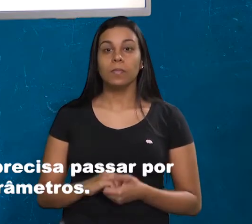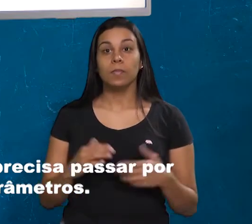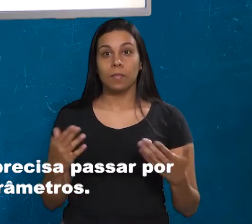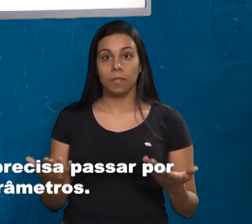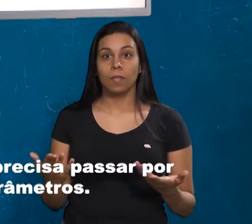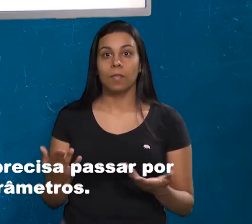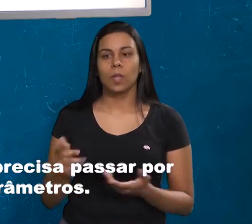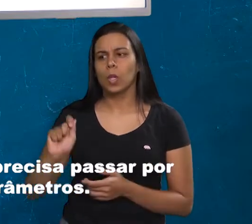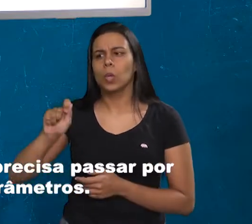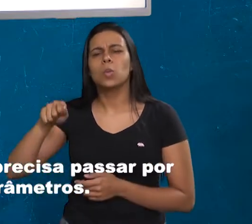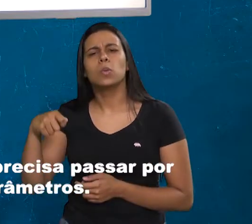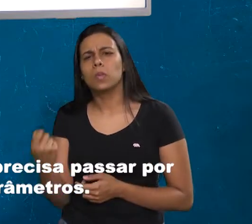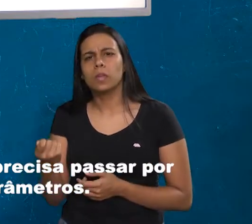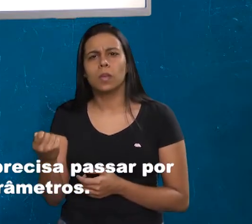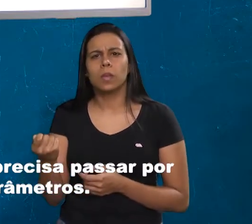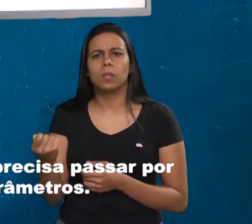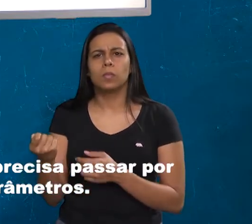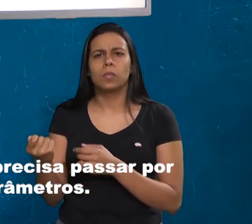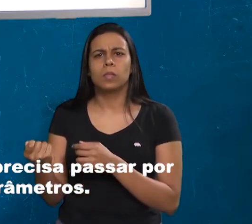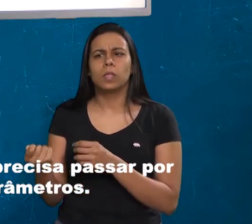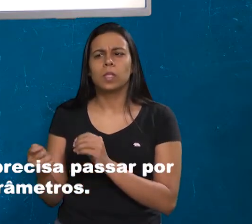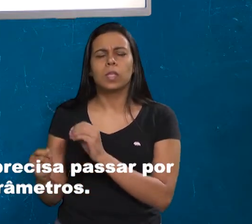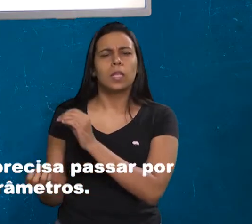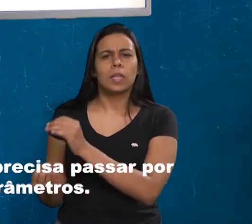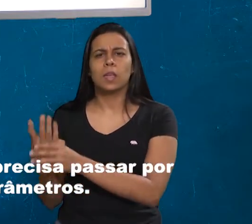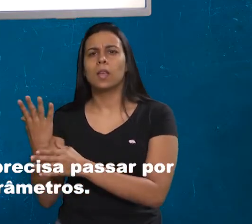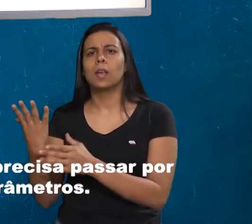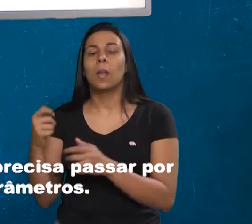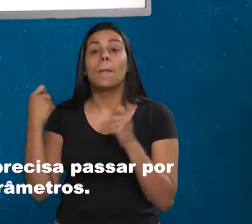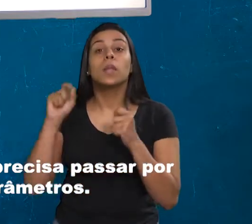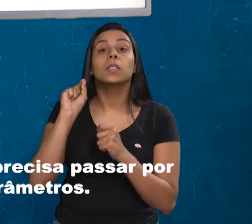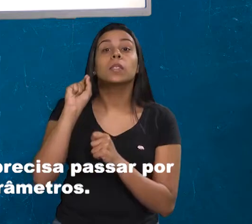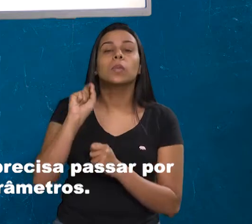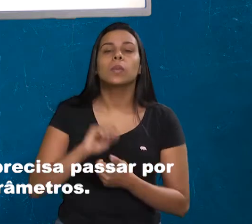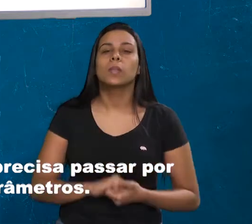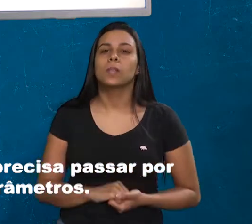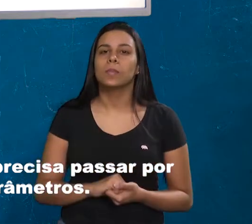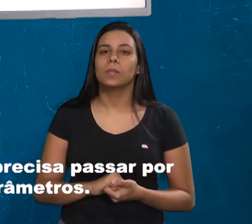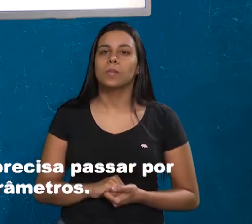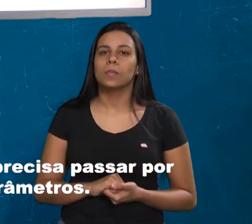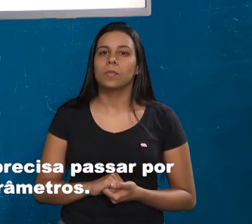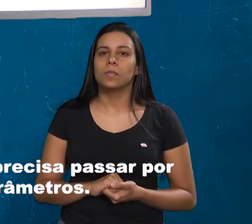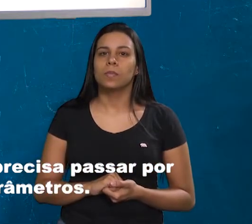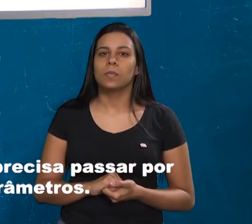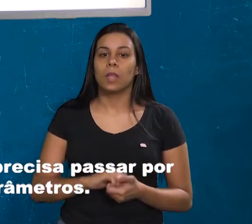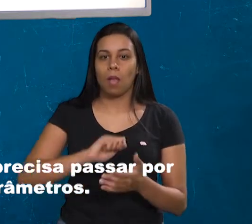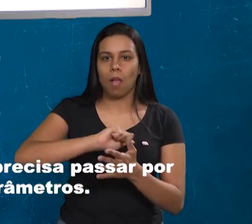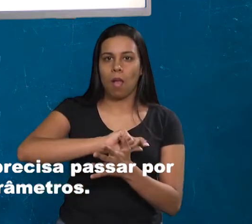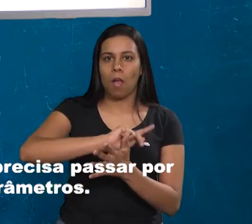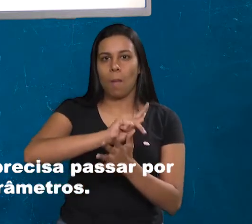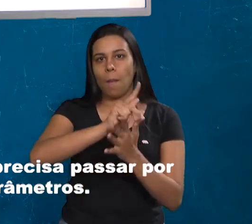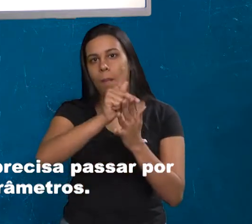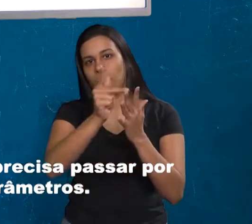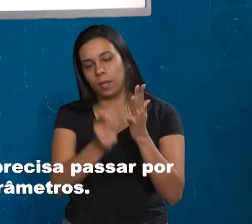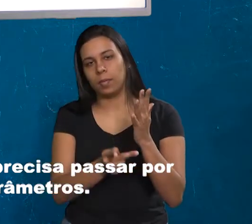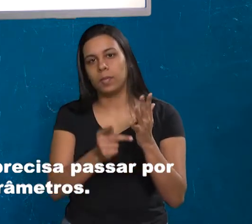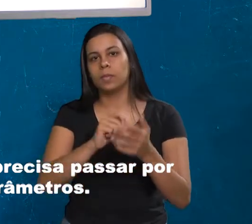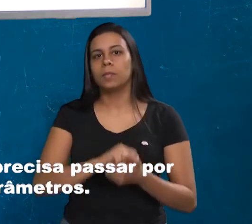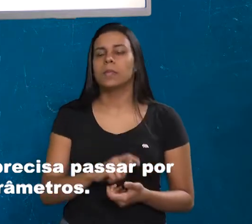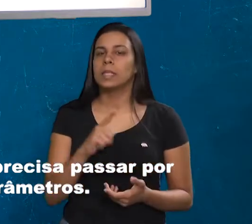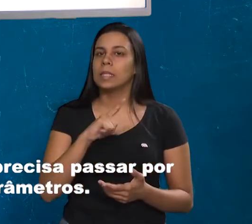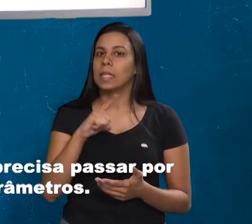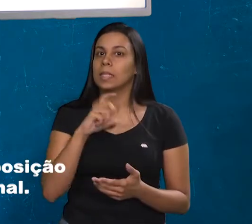um sinal ser formado, ser construído, ele precisa passar por vários parâmetros. E aí a gente tem